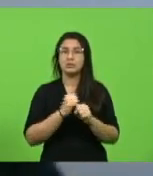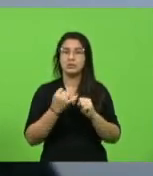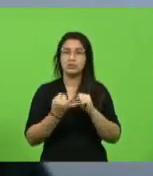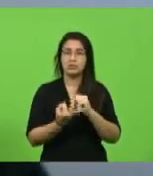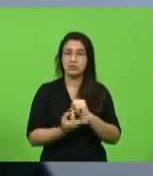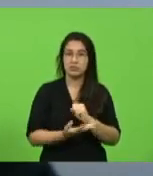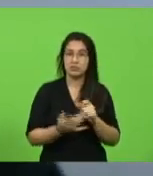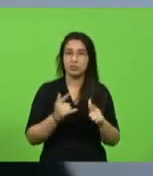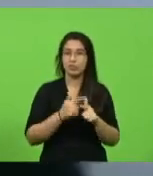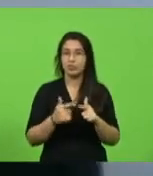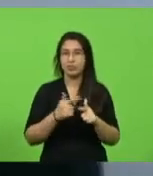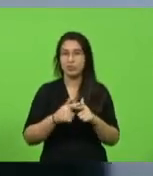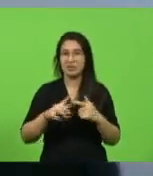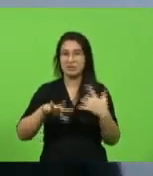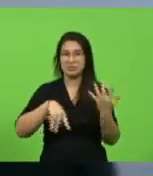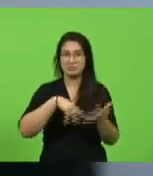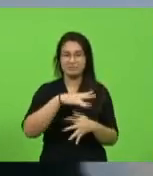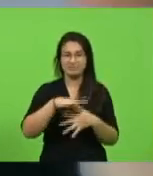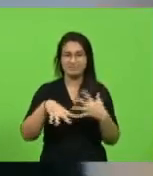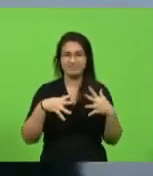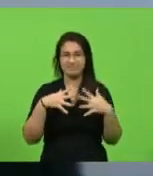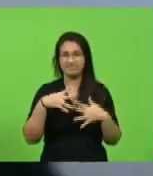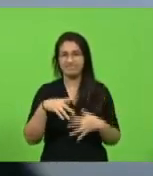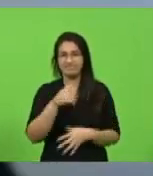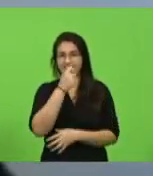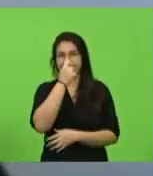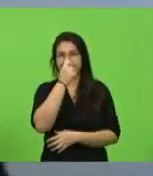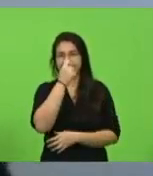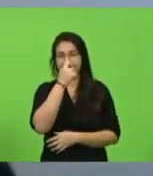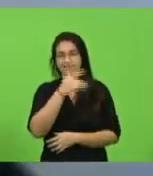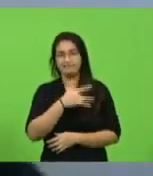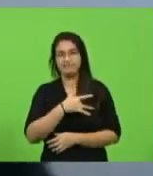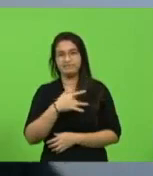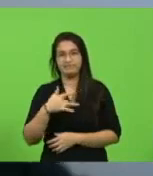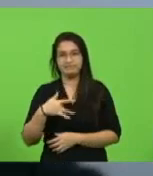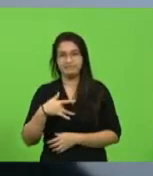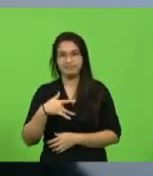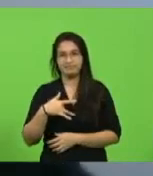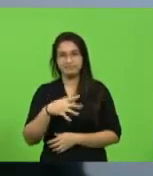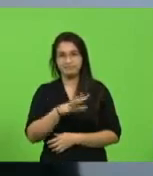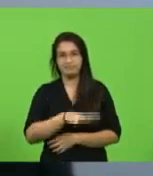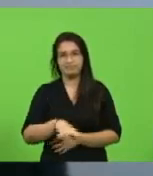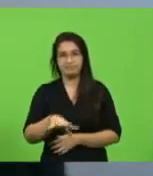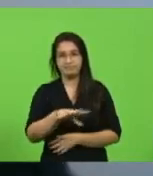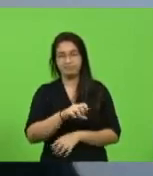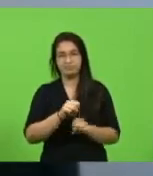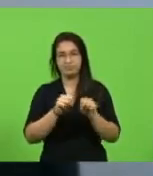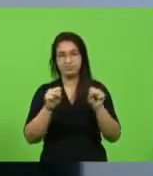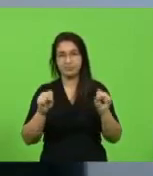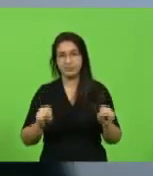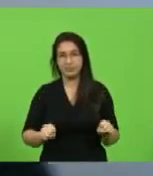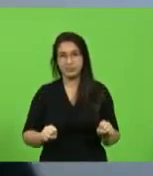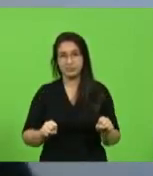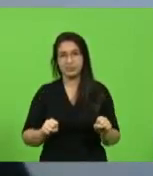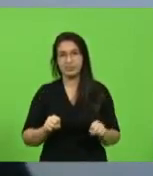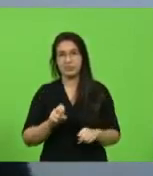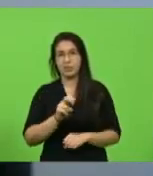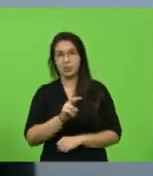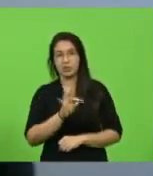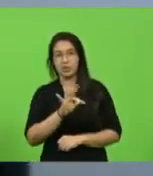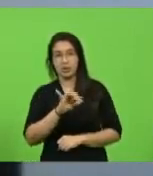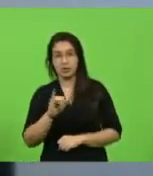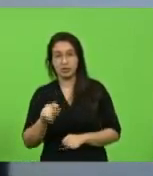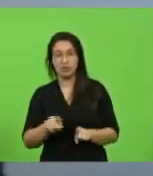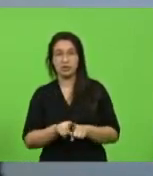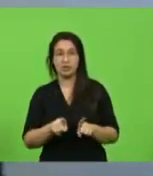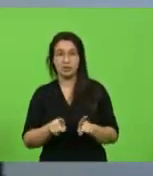de saúde, especialmente pela falta de UTIs, cujo componente salva-vidas são os